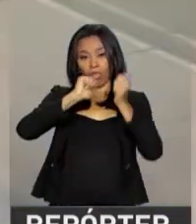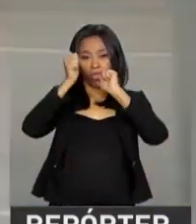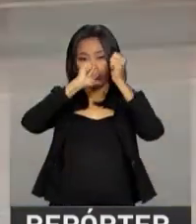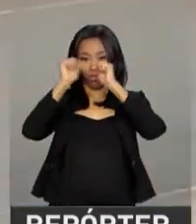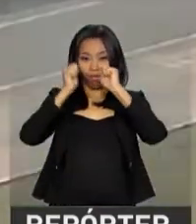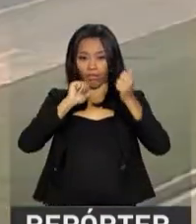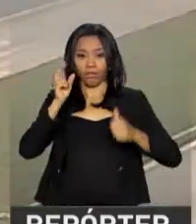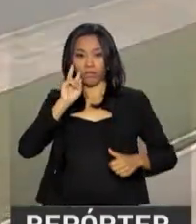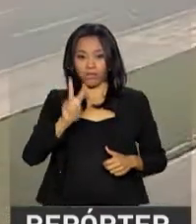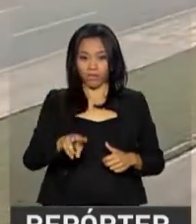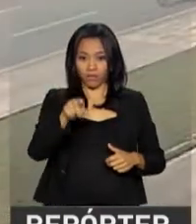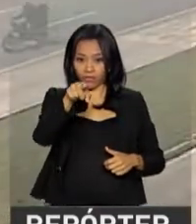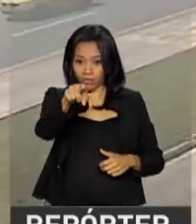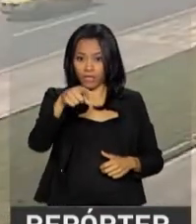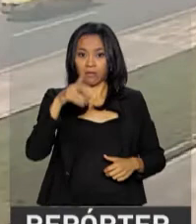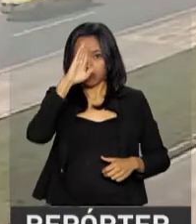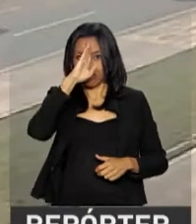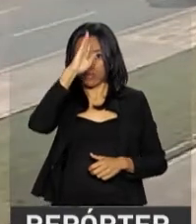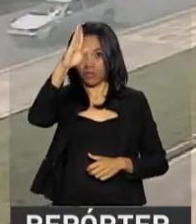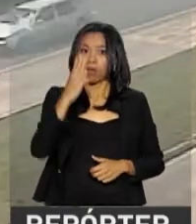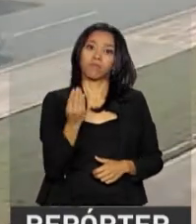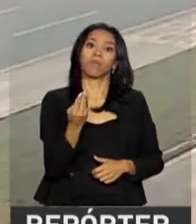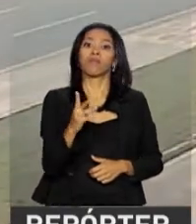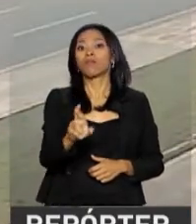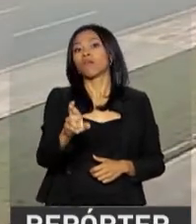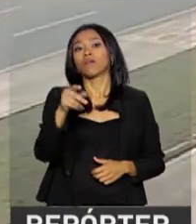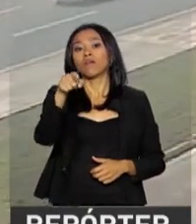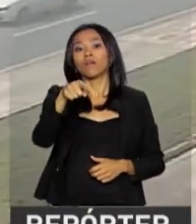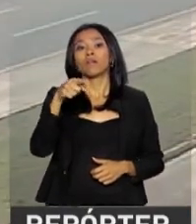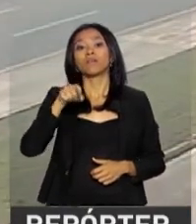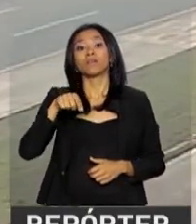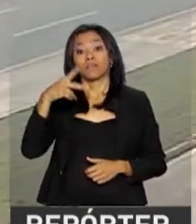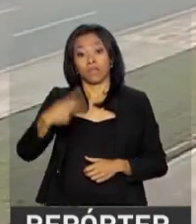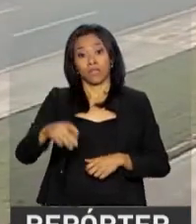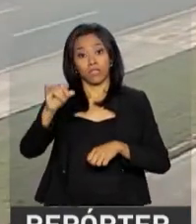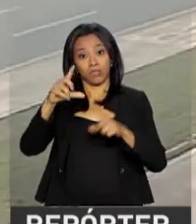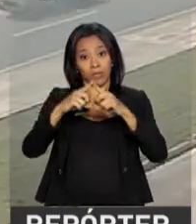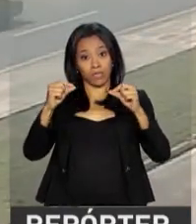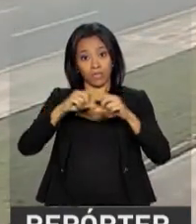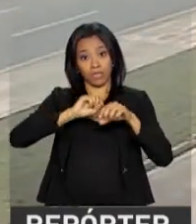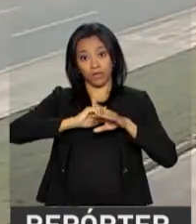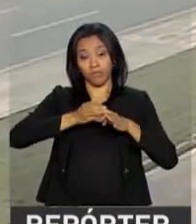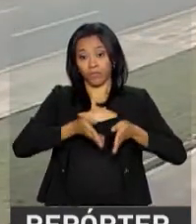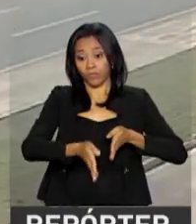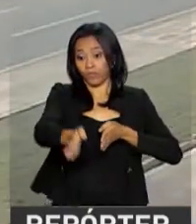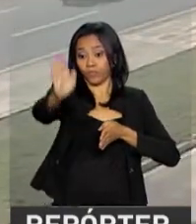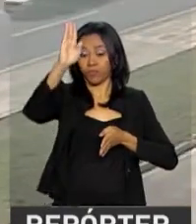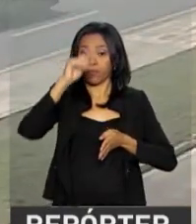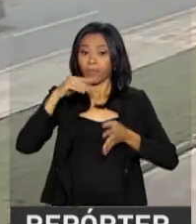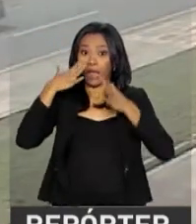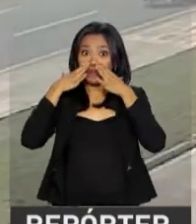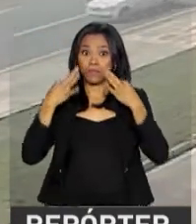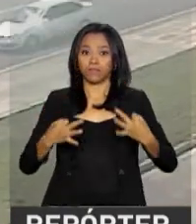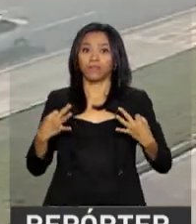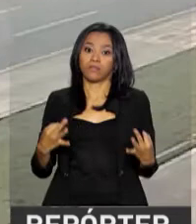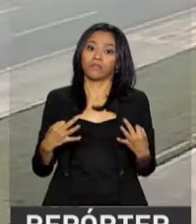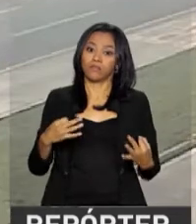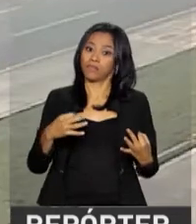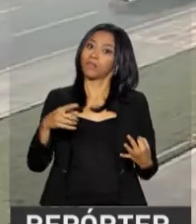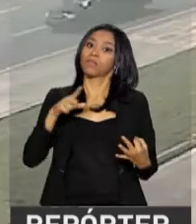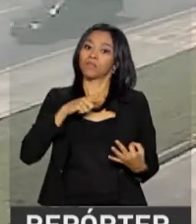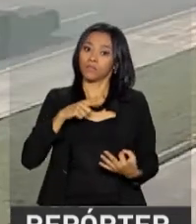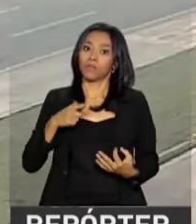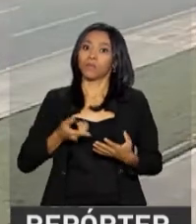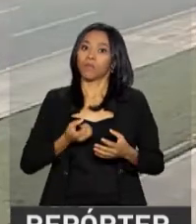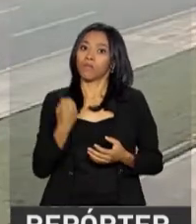na tela o movimento em uma das principais vias de saída da capital do país os motoristas devem ficar atentos para garantir uma viagem segura